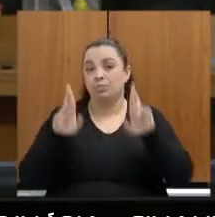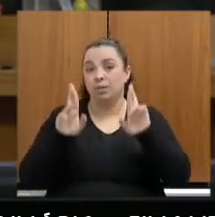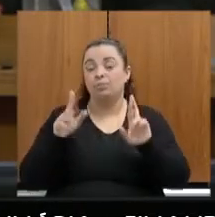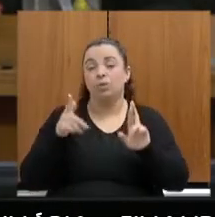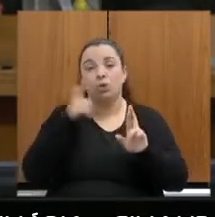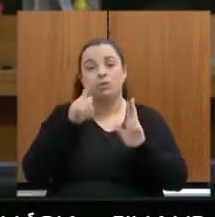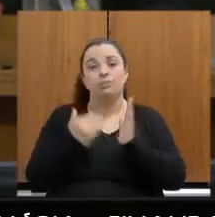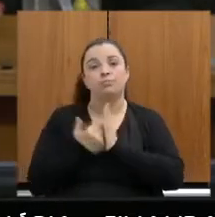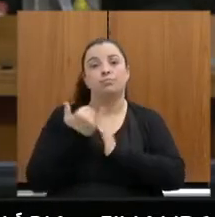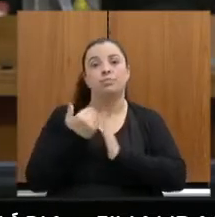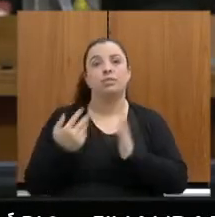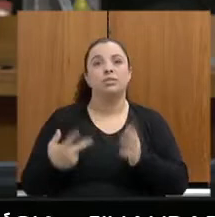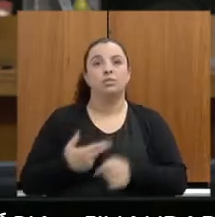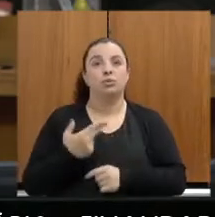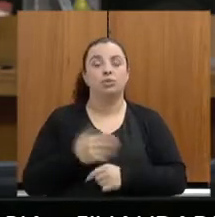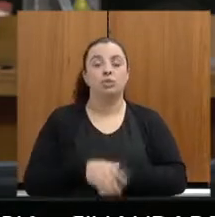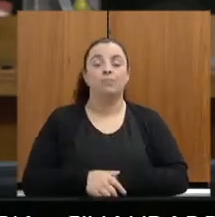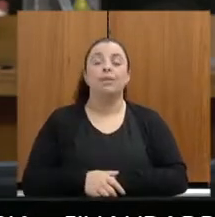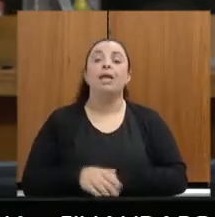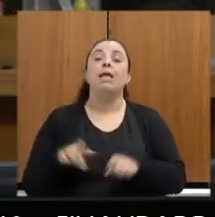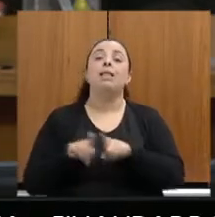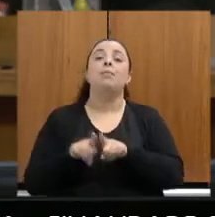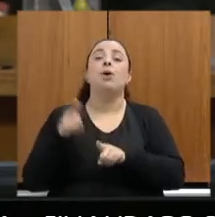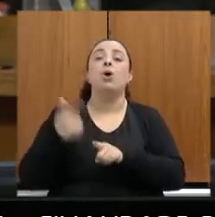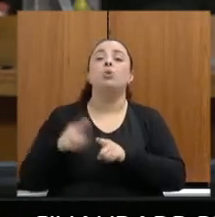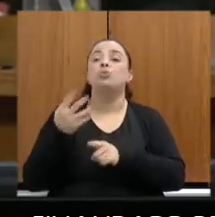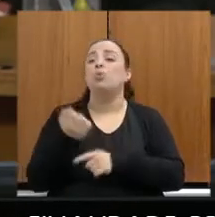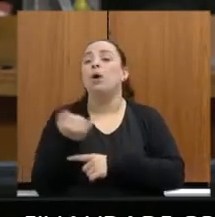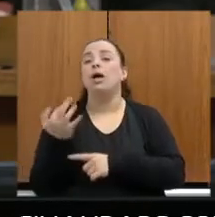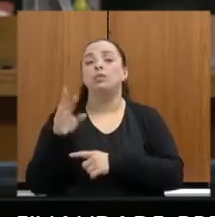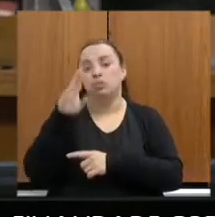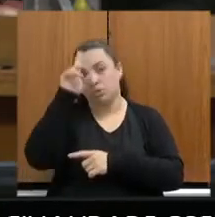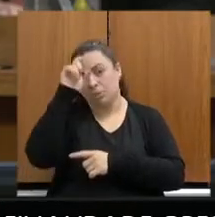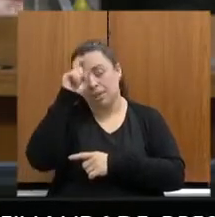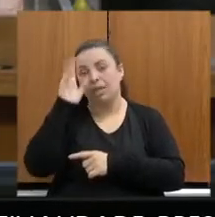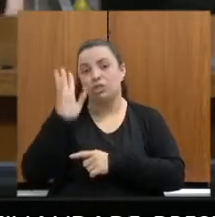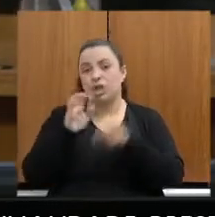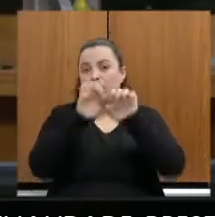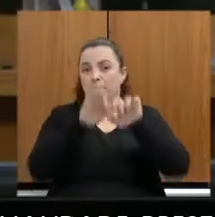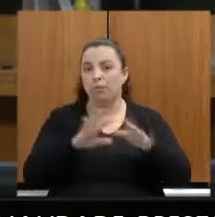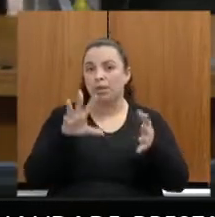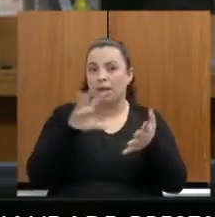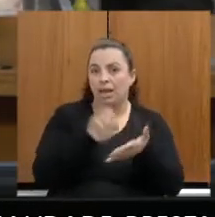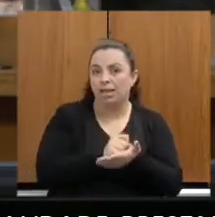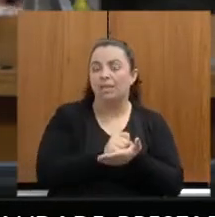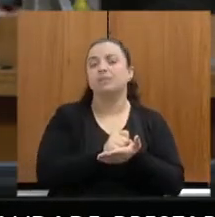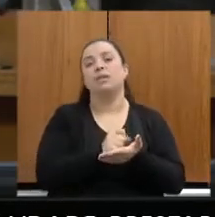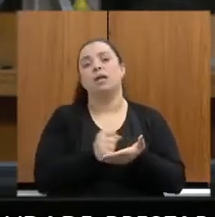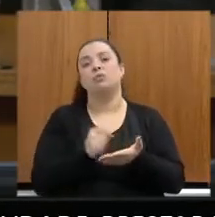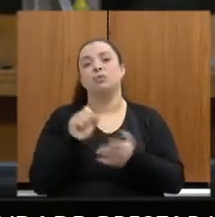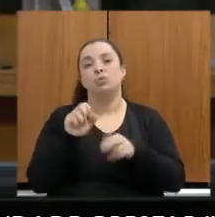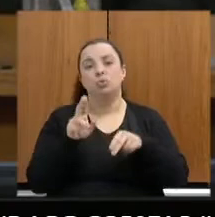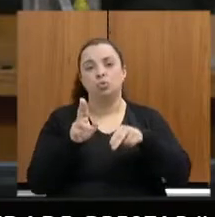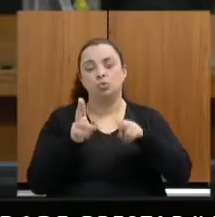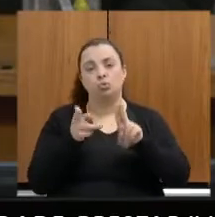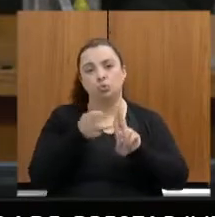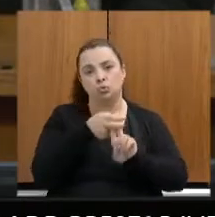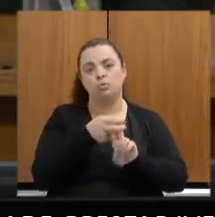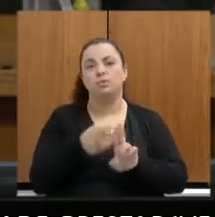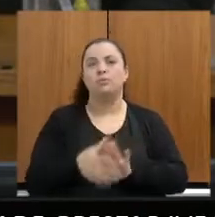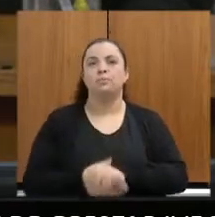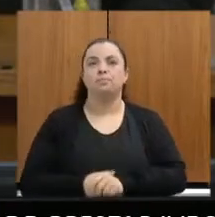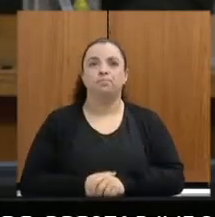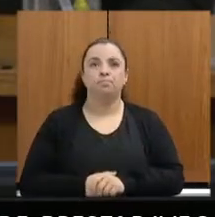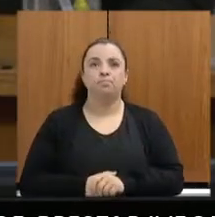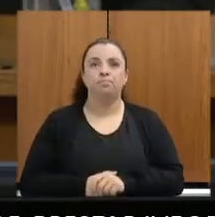rede SUS para o resto se sobrasse a ser executada a gente conseguir aí ser essa fila pode passar por